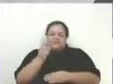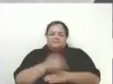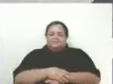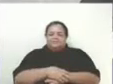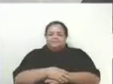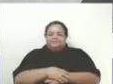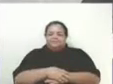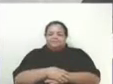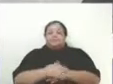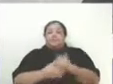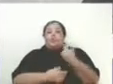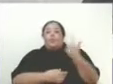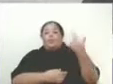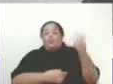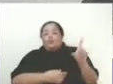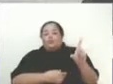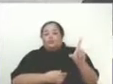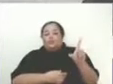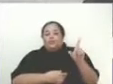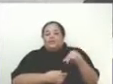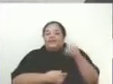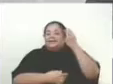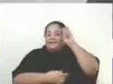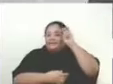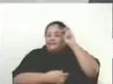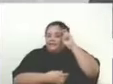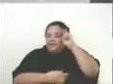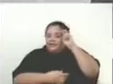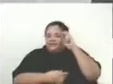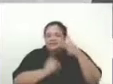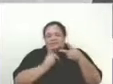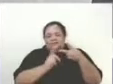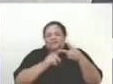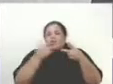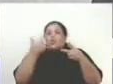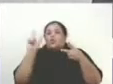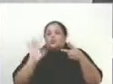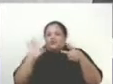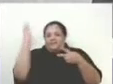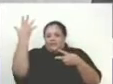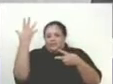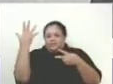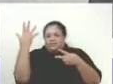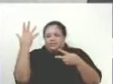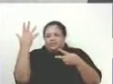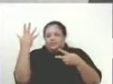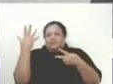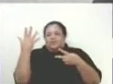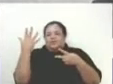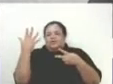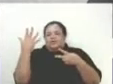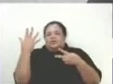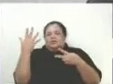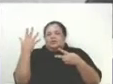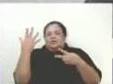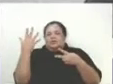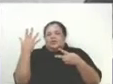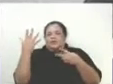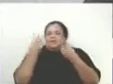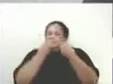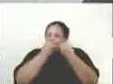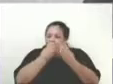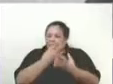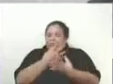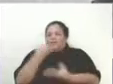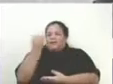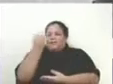dia 13, um baita evento, e não podia ser diferente, porque a ocasião merecia um evento daquele tamanho, daquele